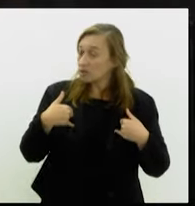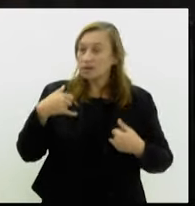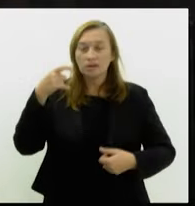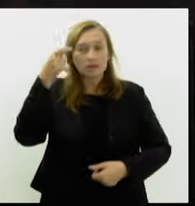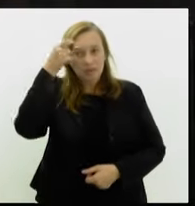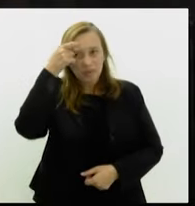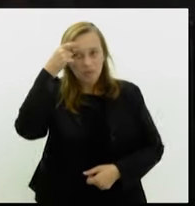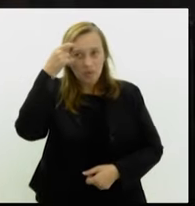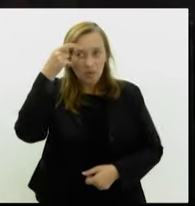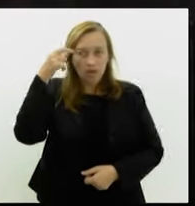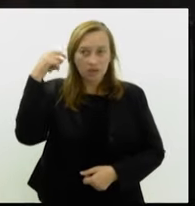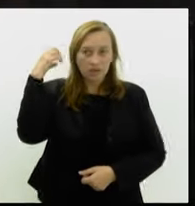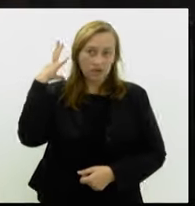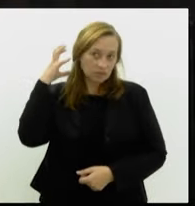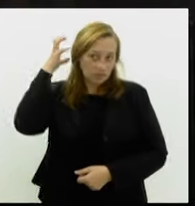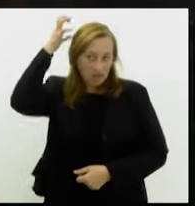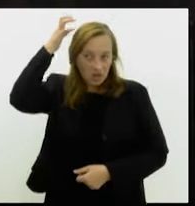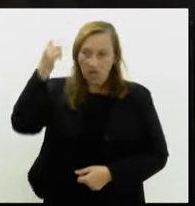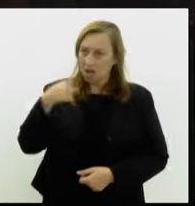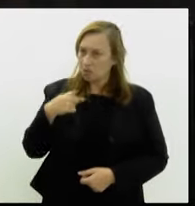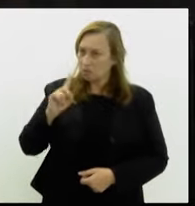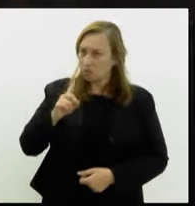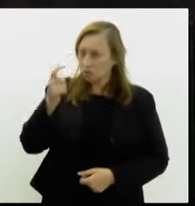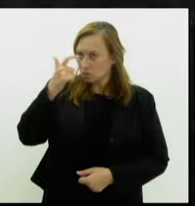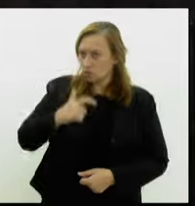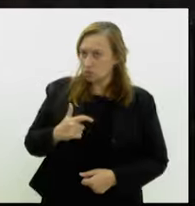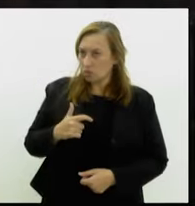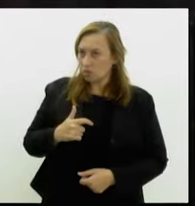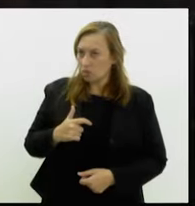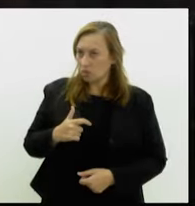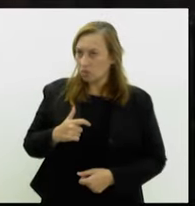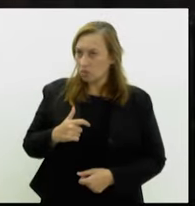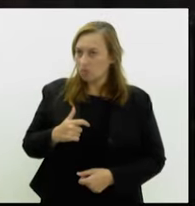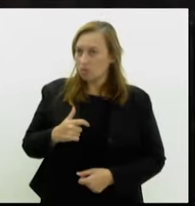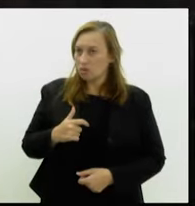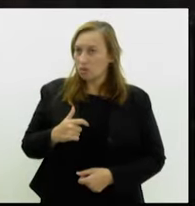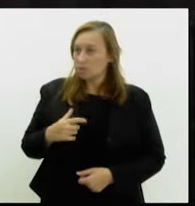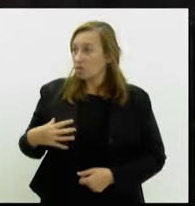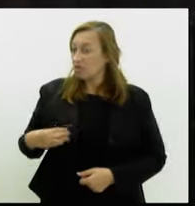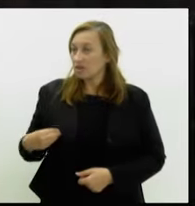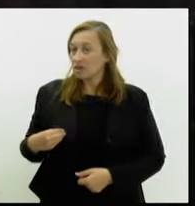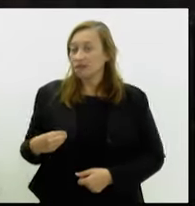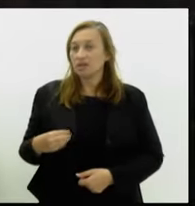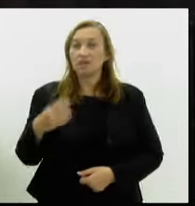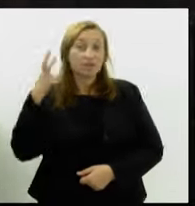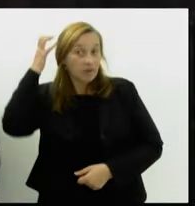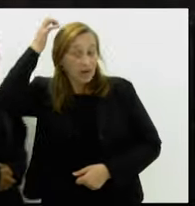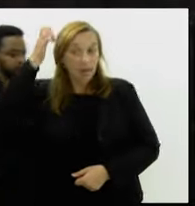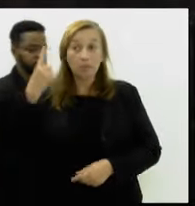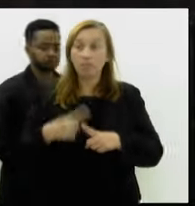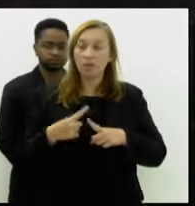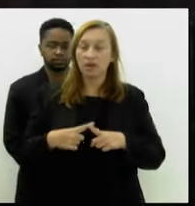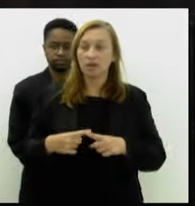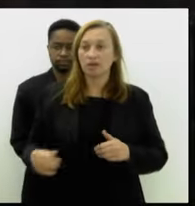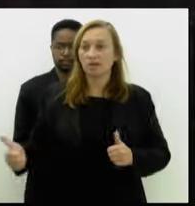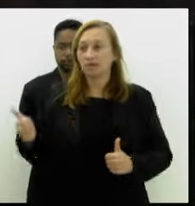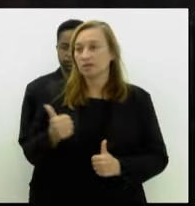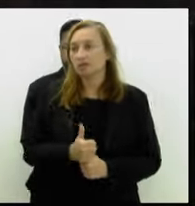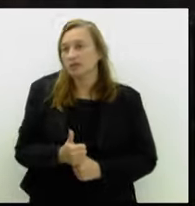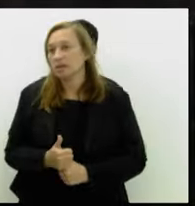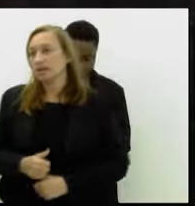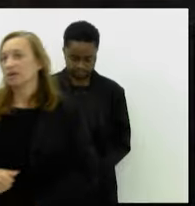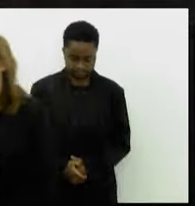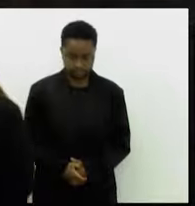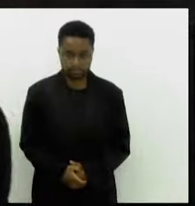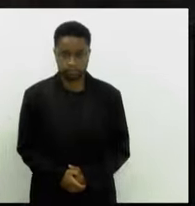de Marielle, eu não me considero uma semente de Marielle. Por quê? Porque Marielle é uma mulher que tem partido.